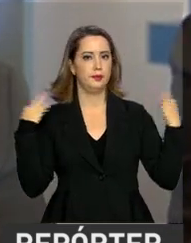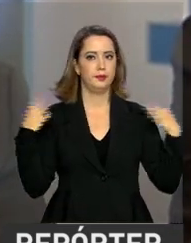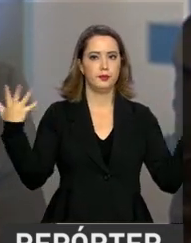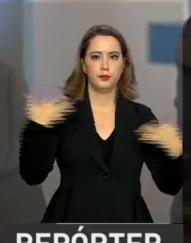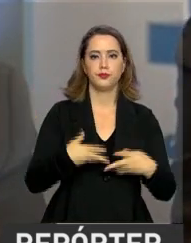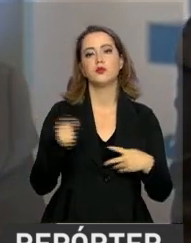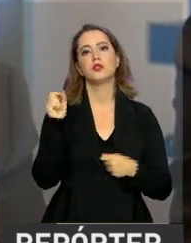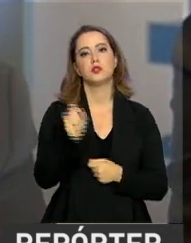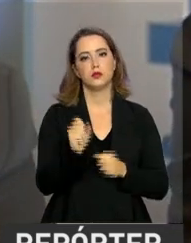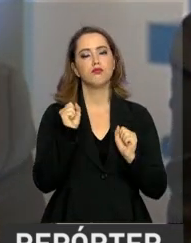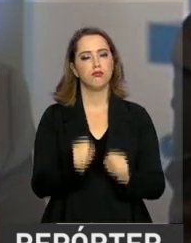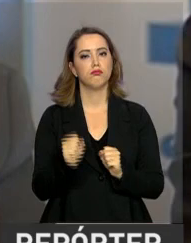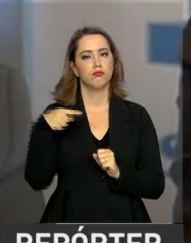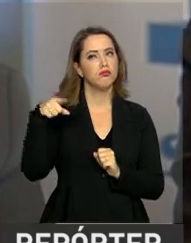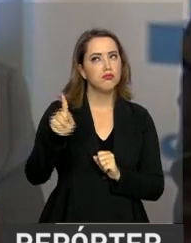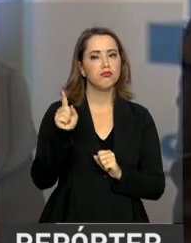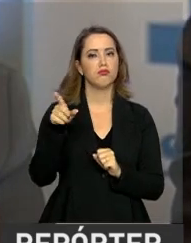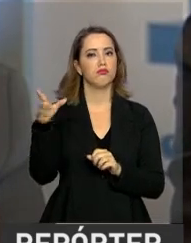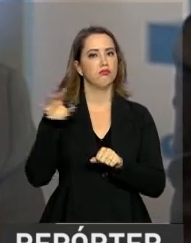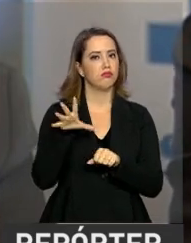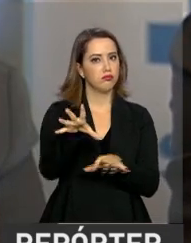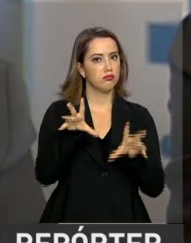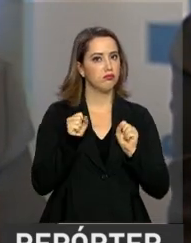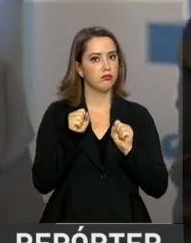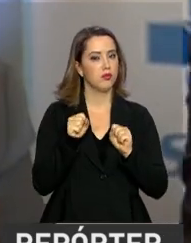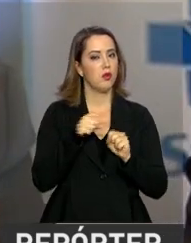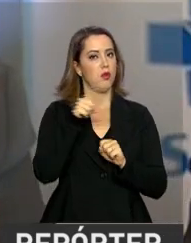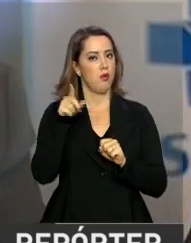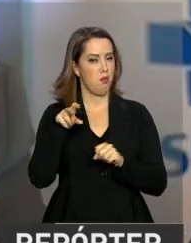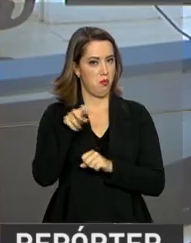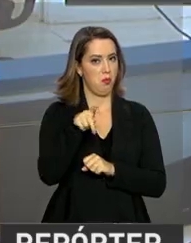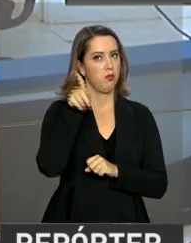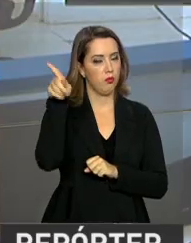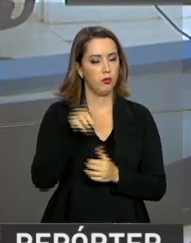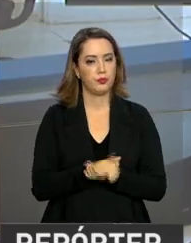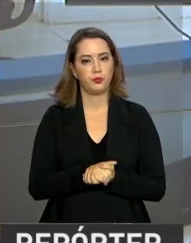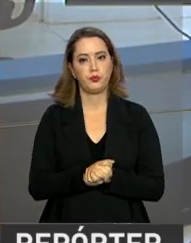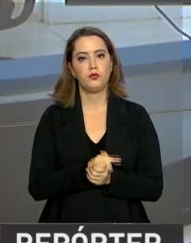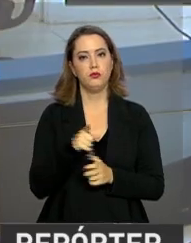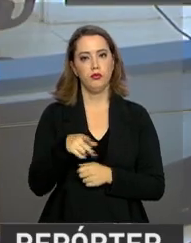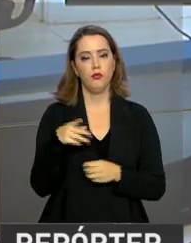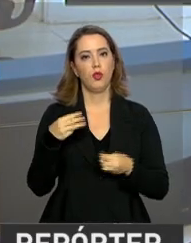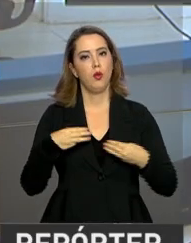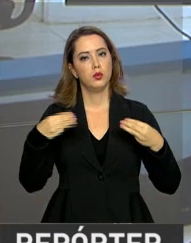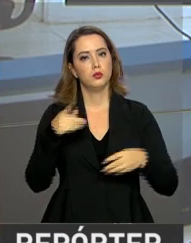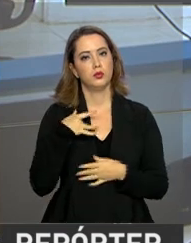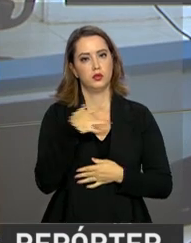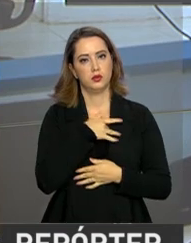possibilidade muito maior de alguém adquirir o vírus lá do que aqui durante o inverno no Rio de Janeiro. Segundo o Ministério da